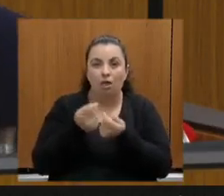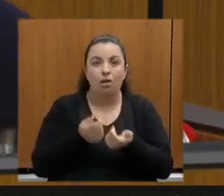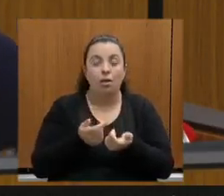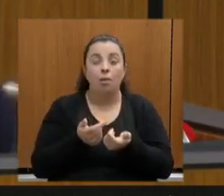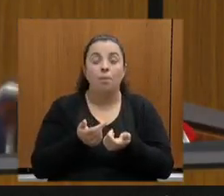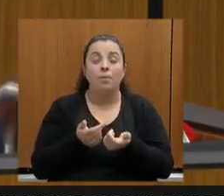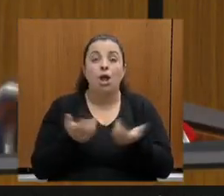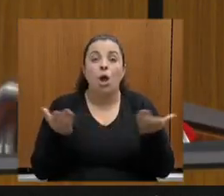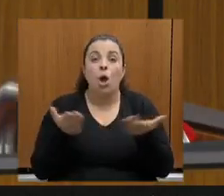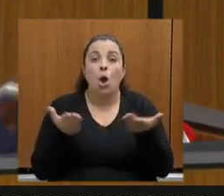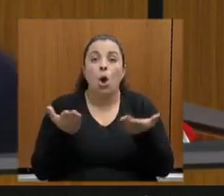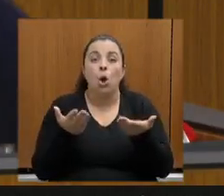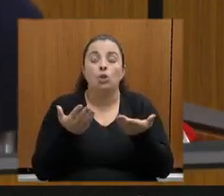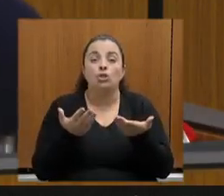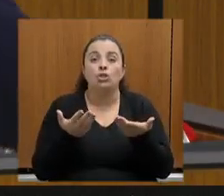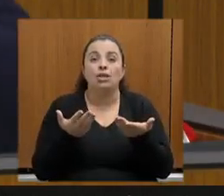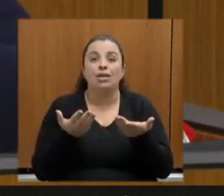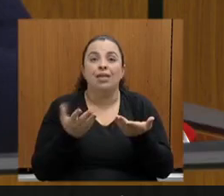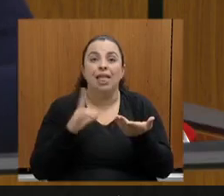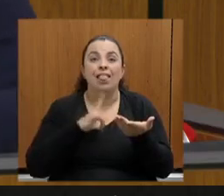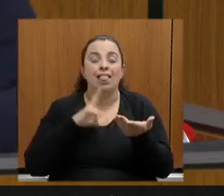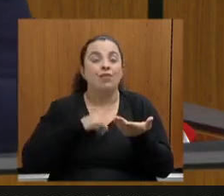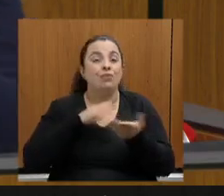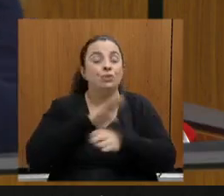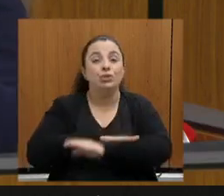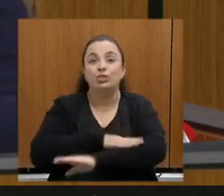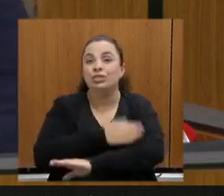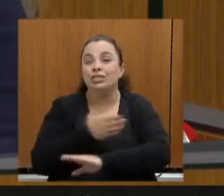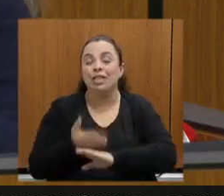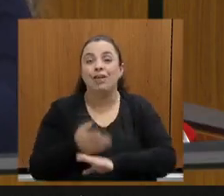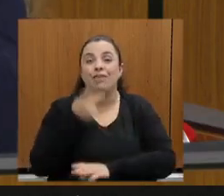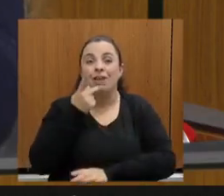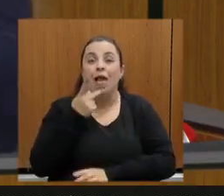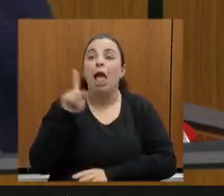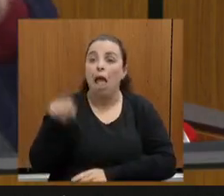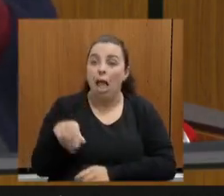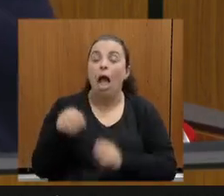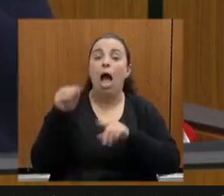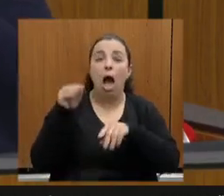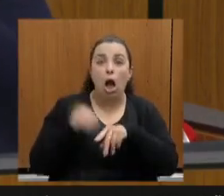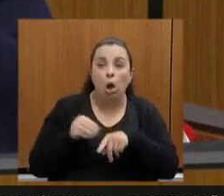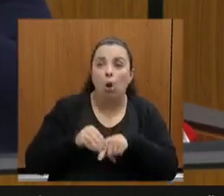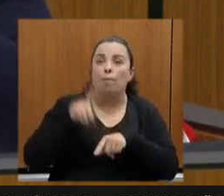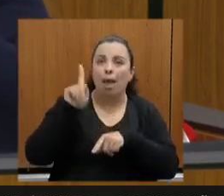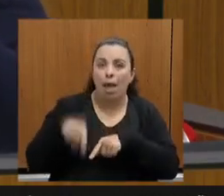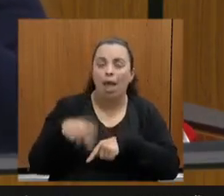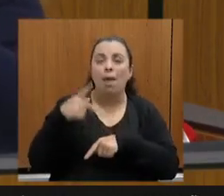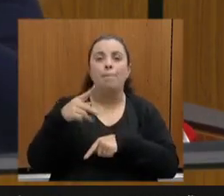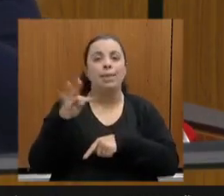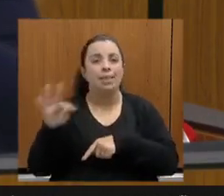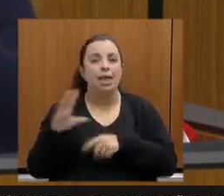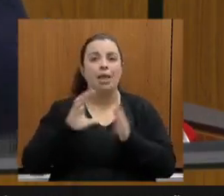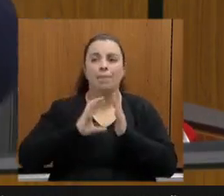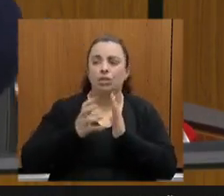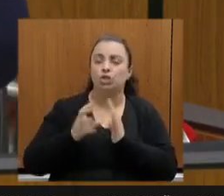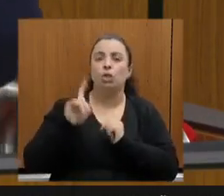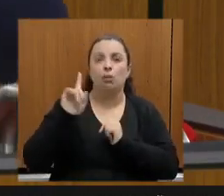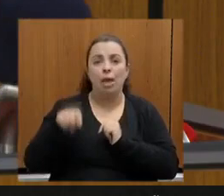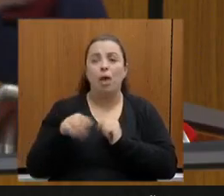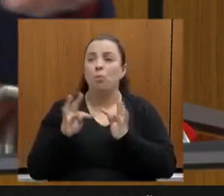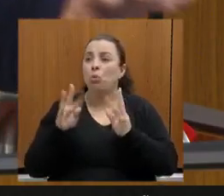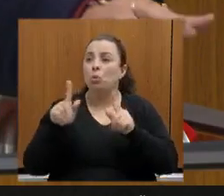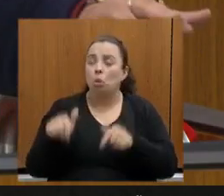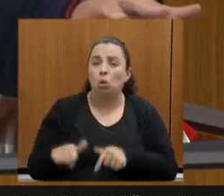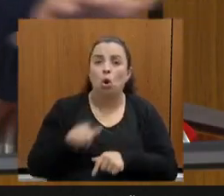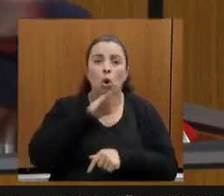tempo inteiro responsabilizar o partido dos trabalhadores e das trabalhadoras por todas as mazelas do mundo não é a